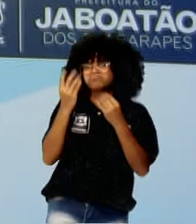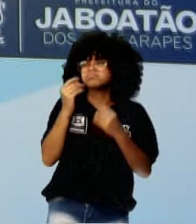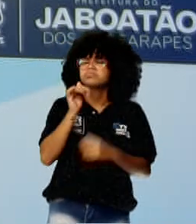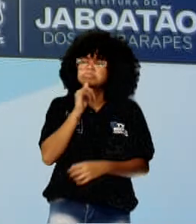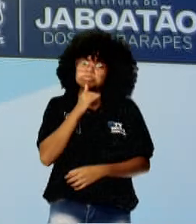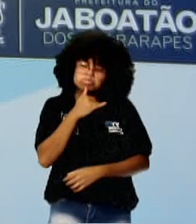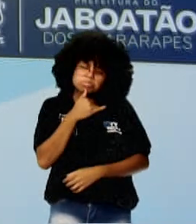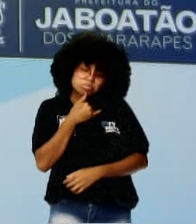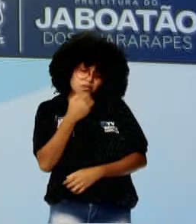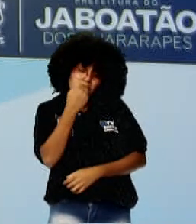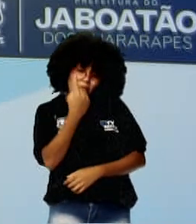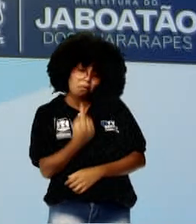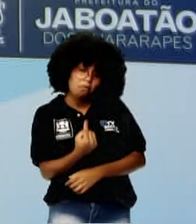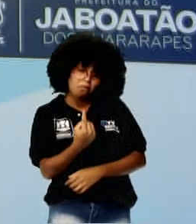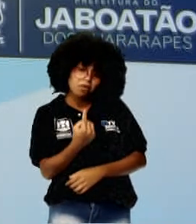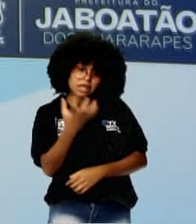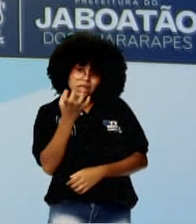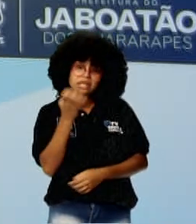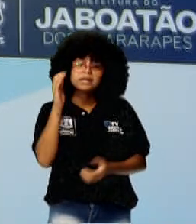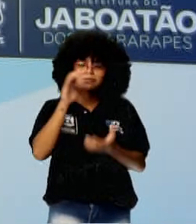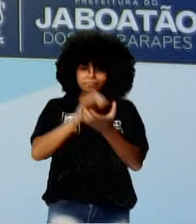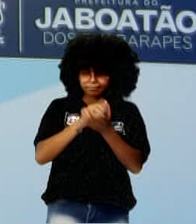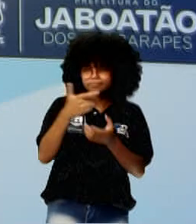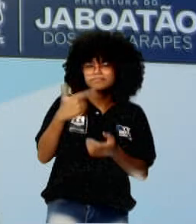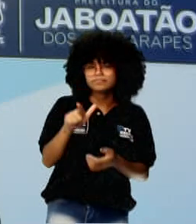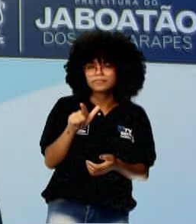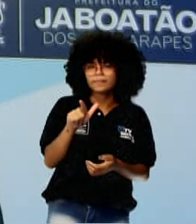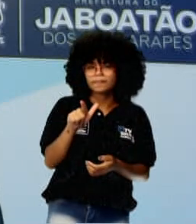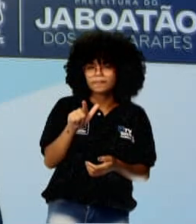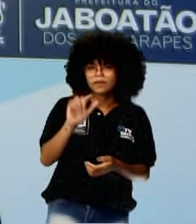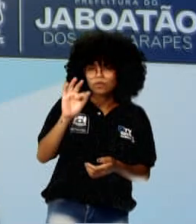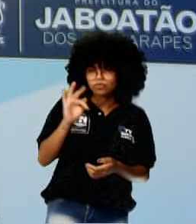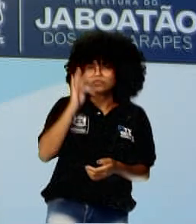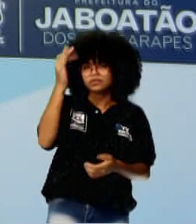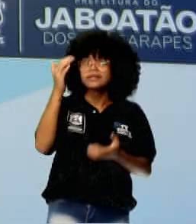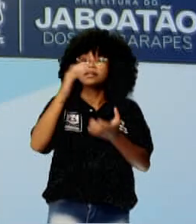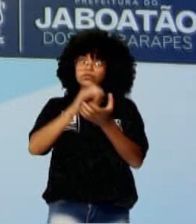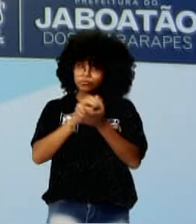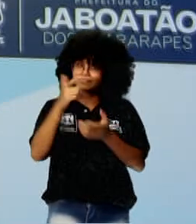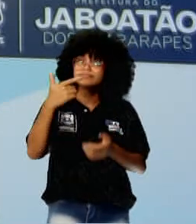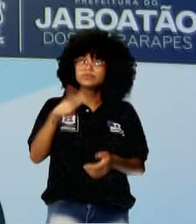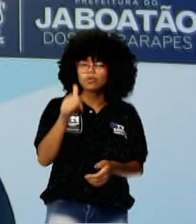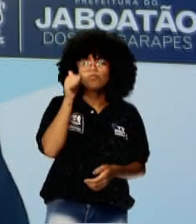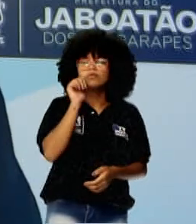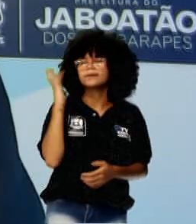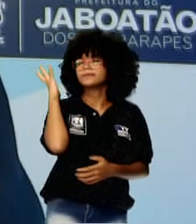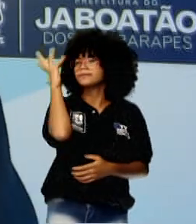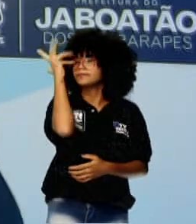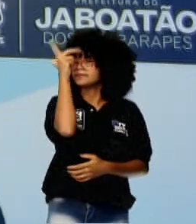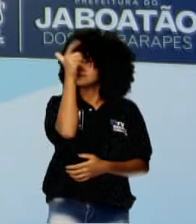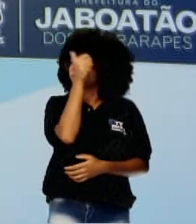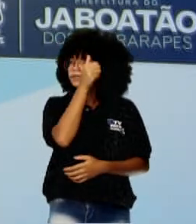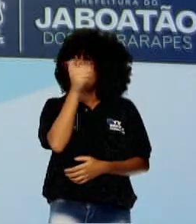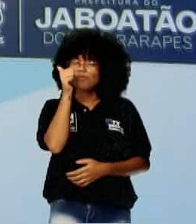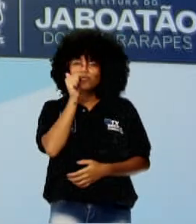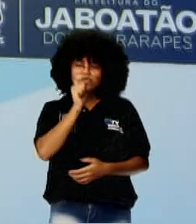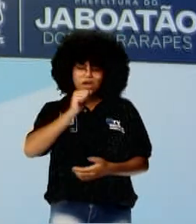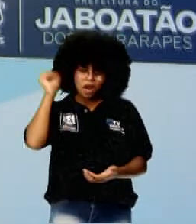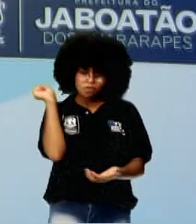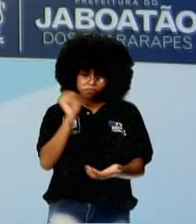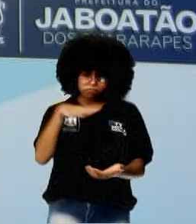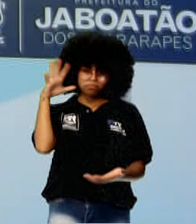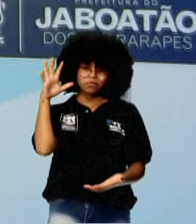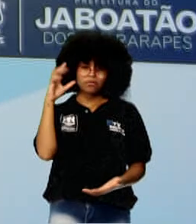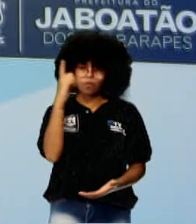solitário, decidiu que ia se casar novamente. E se casou com uma mulher muito bonita. Era uma feiticeira, mas